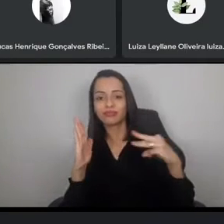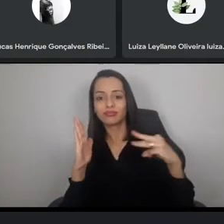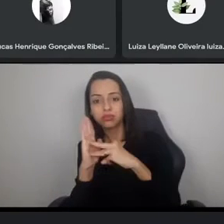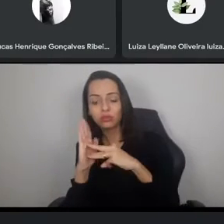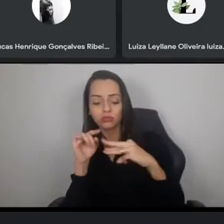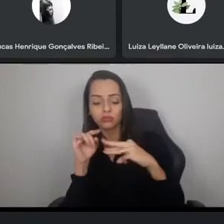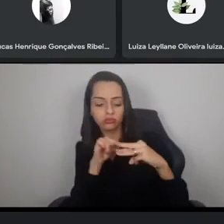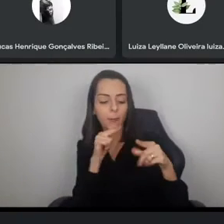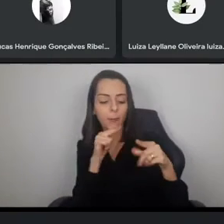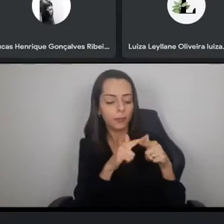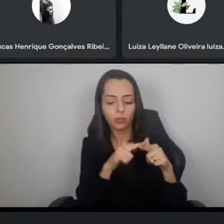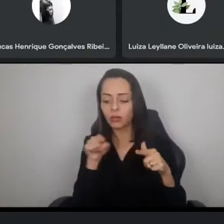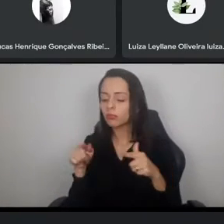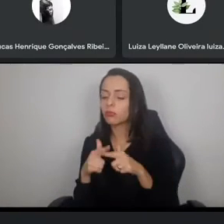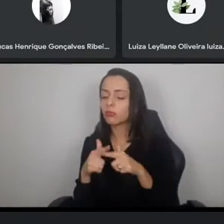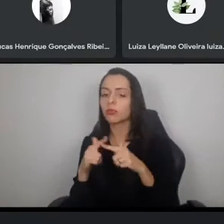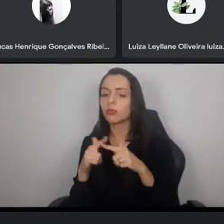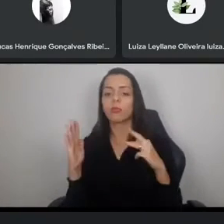incêndio.